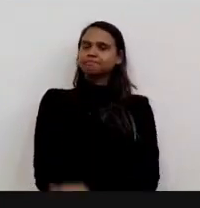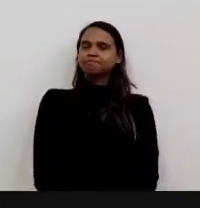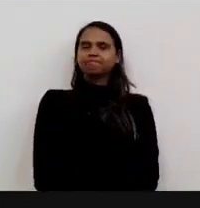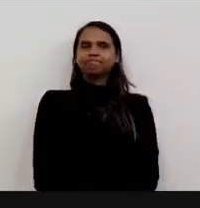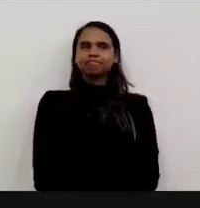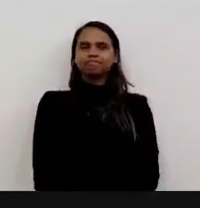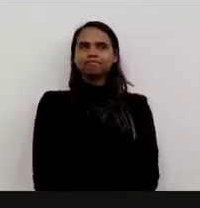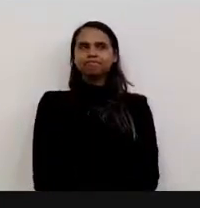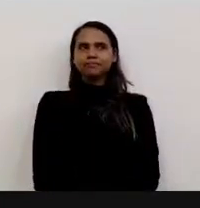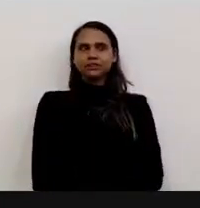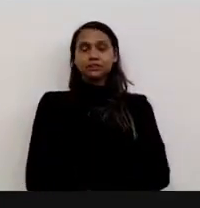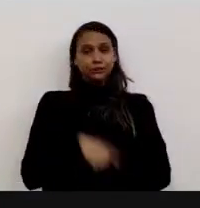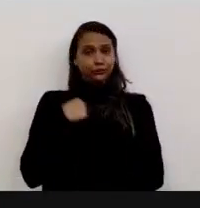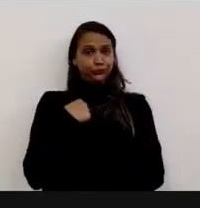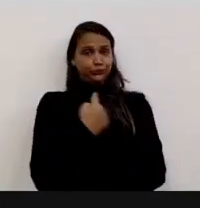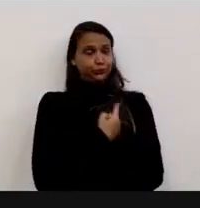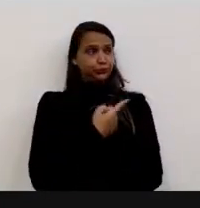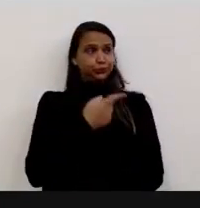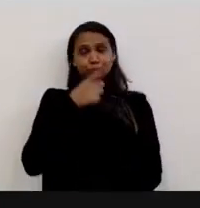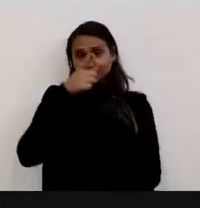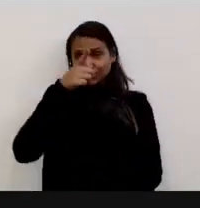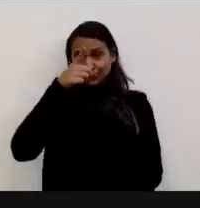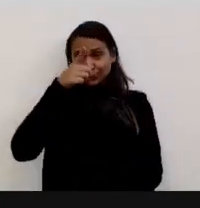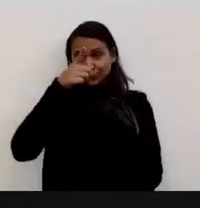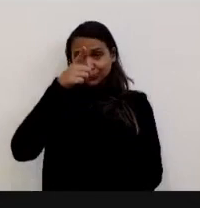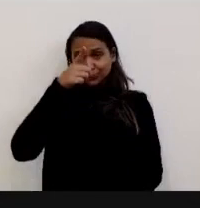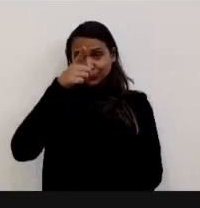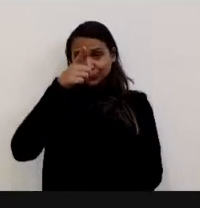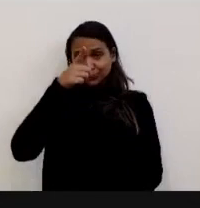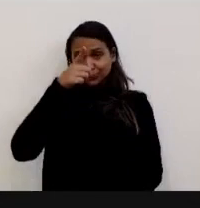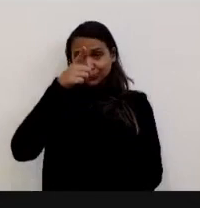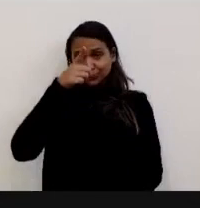E, na verdade, nós estamos inovando todo dia. Aqui tivemos 7